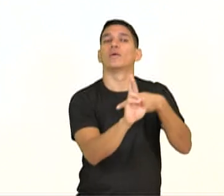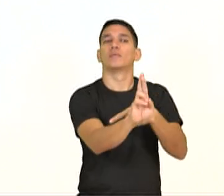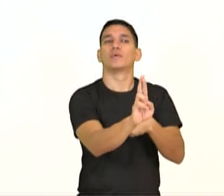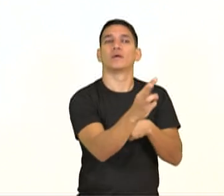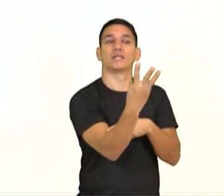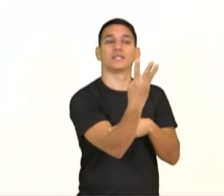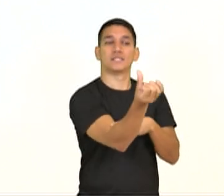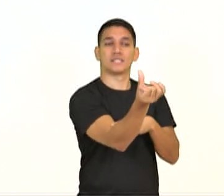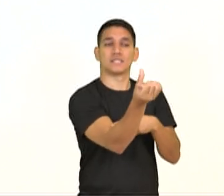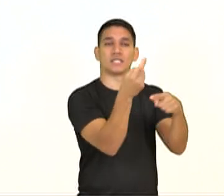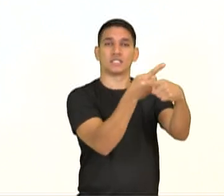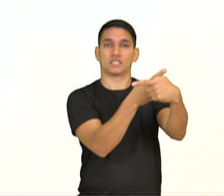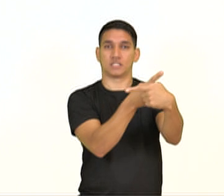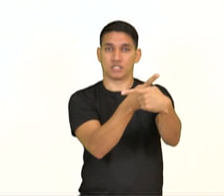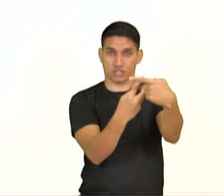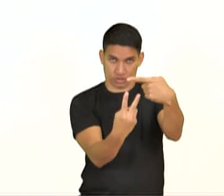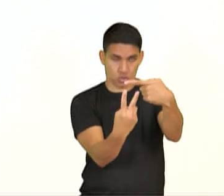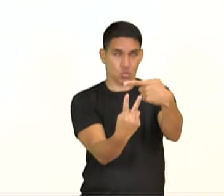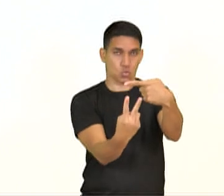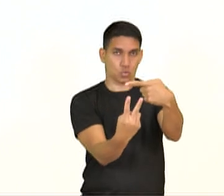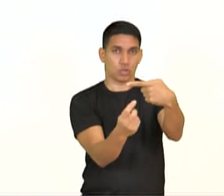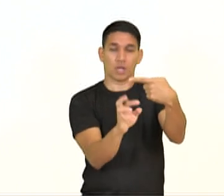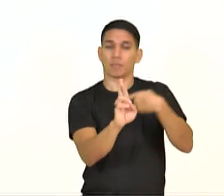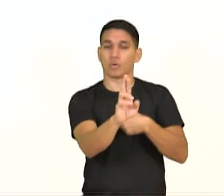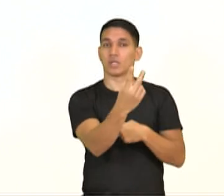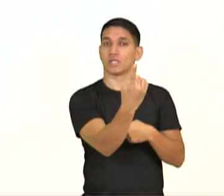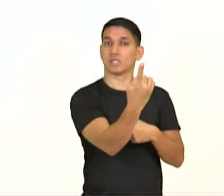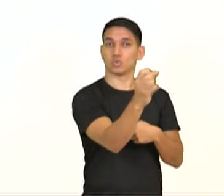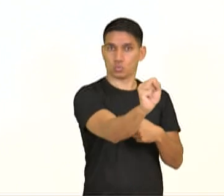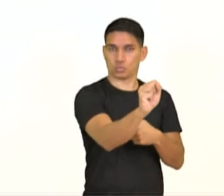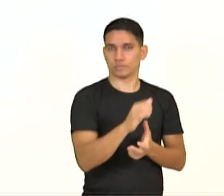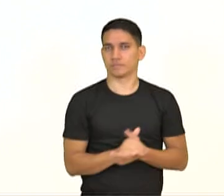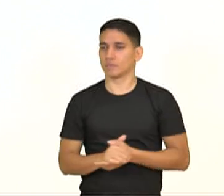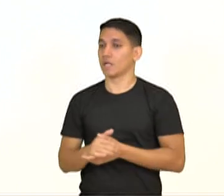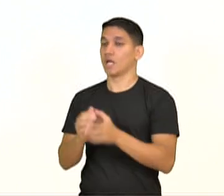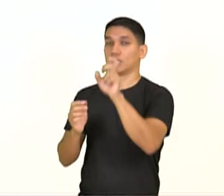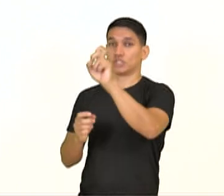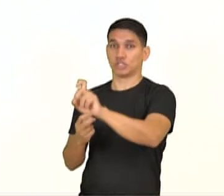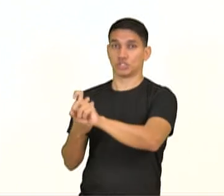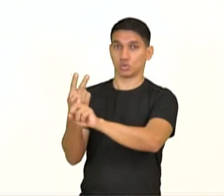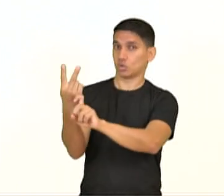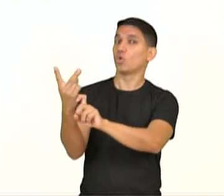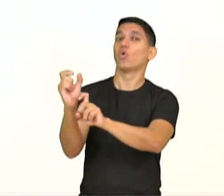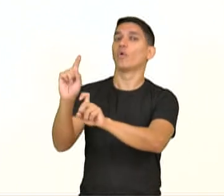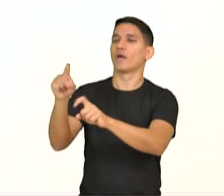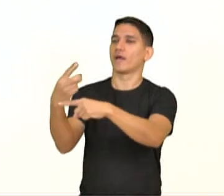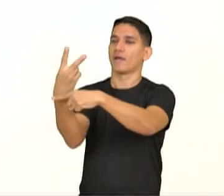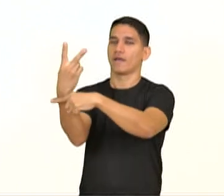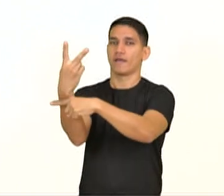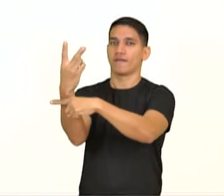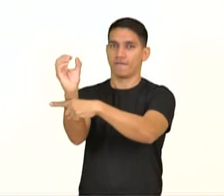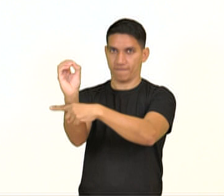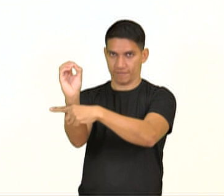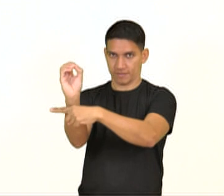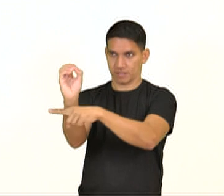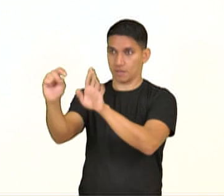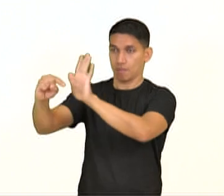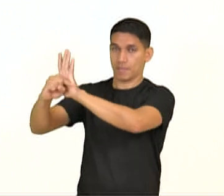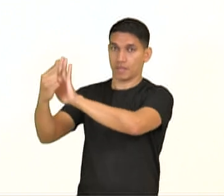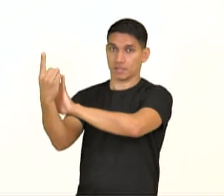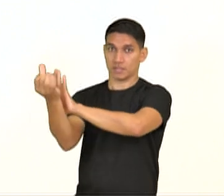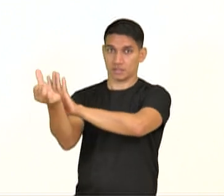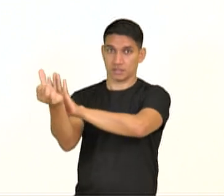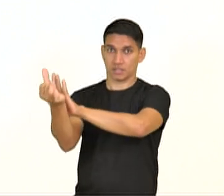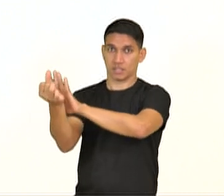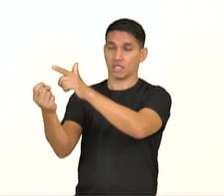36 divididos por 2, que é igual a 18. E o x duas linhas, nós temos que é 20 menos 16,